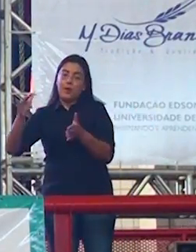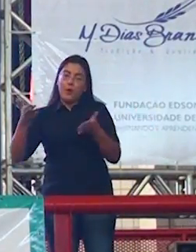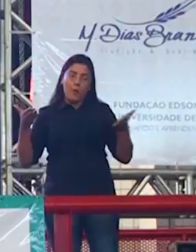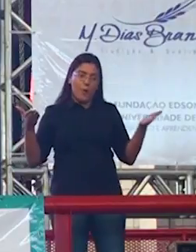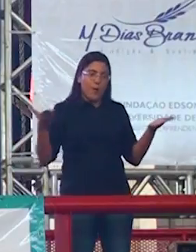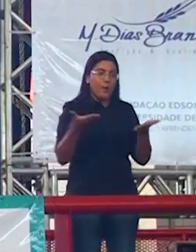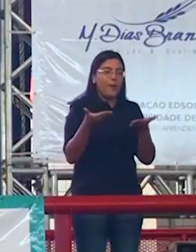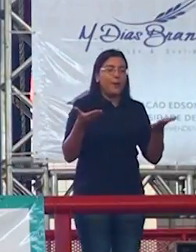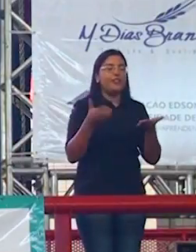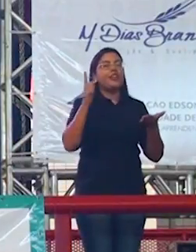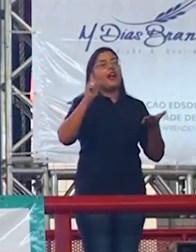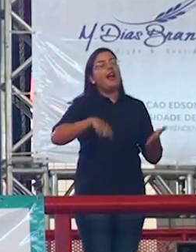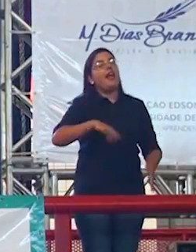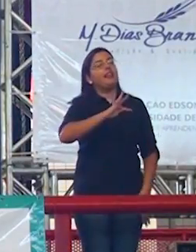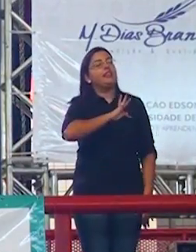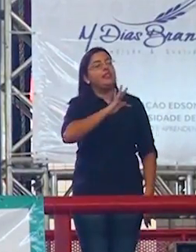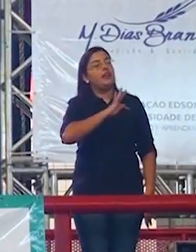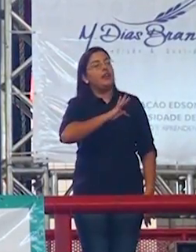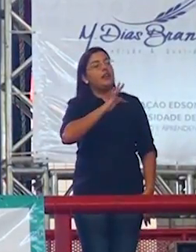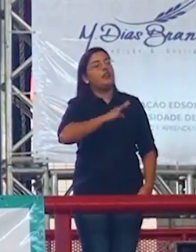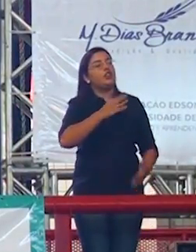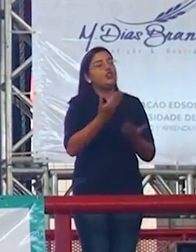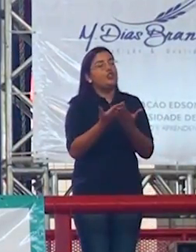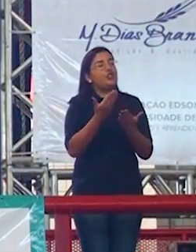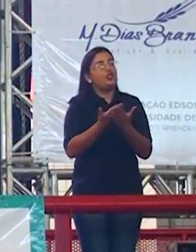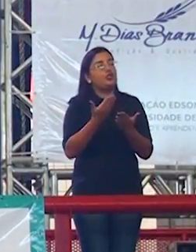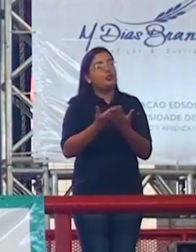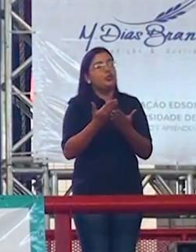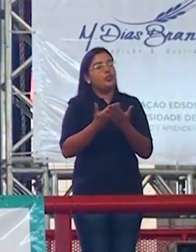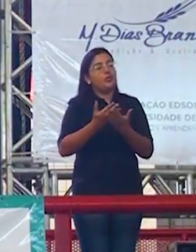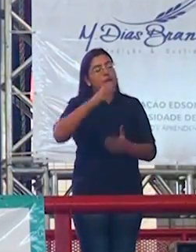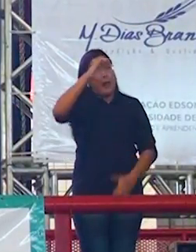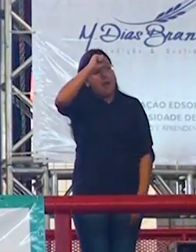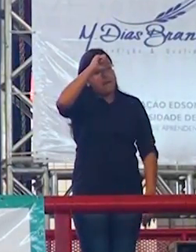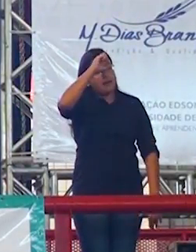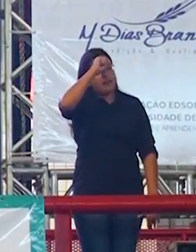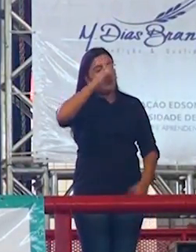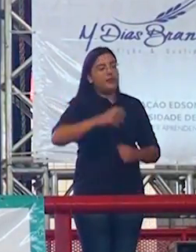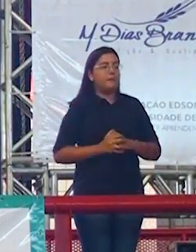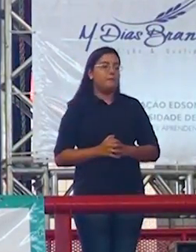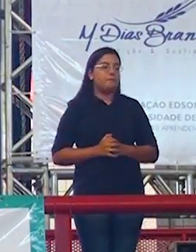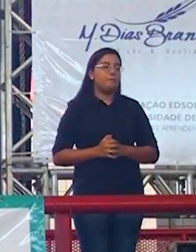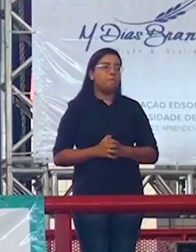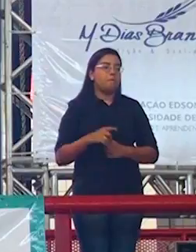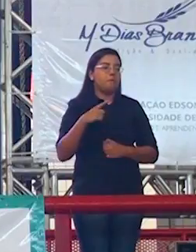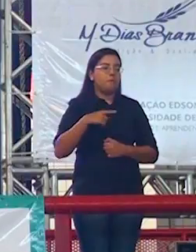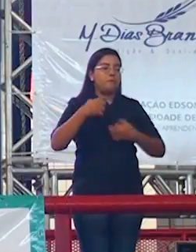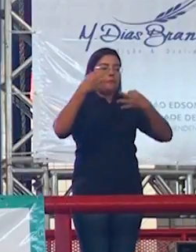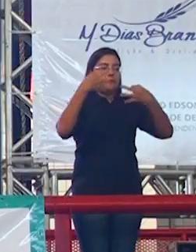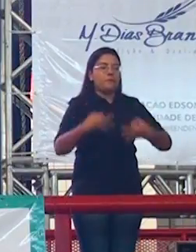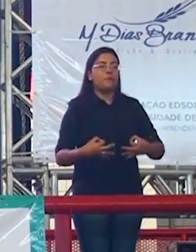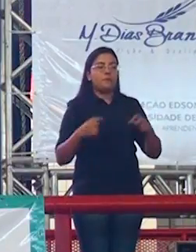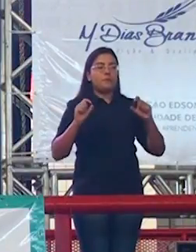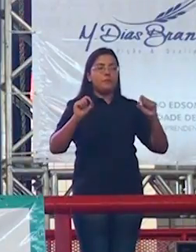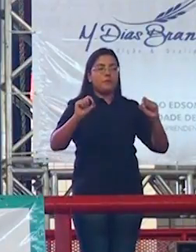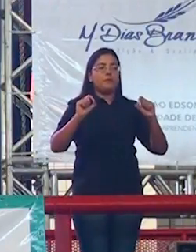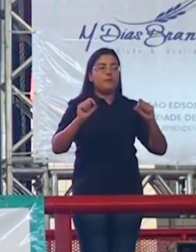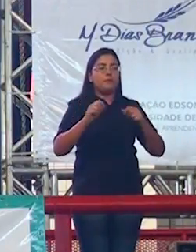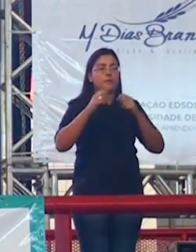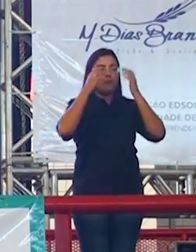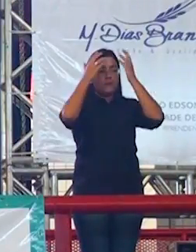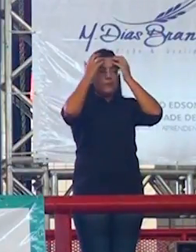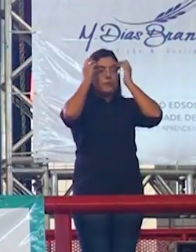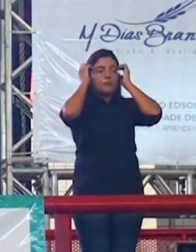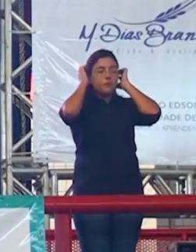conversar sobre técnicas de estudo e aprendizagem. Eu tenho certeza que vocês aqui, uma boa parte, ou a